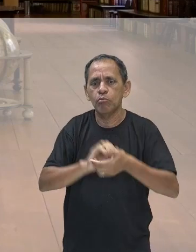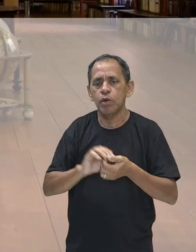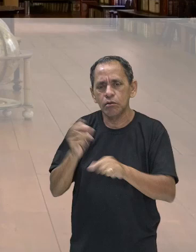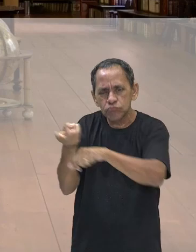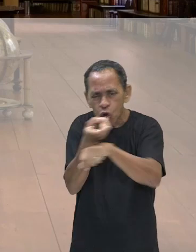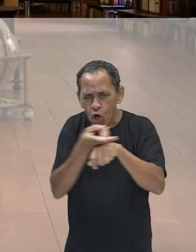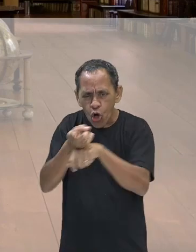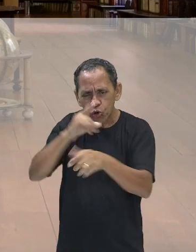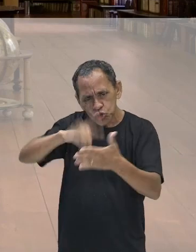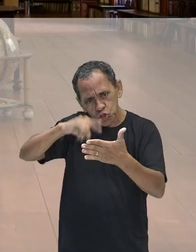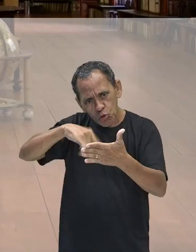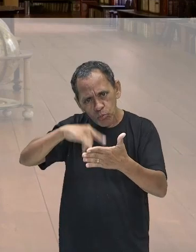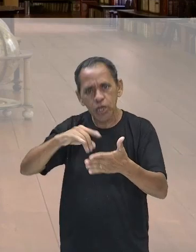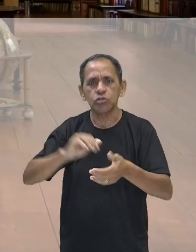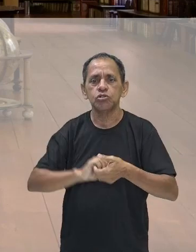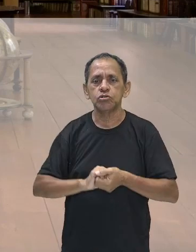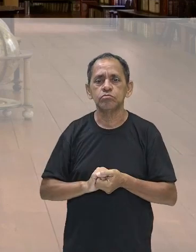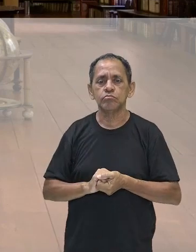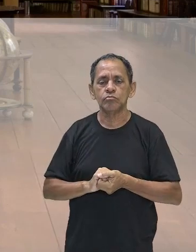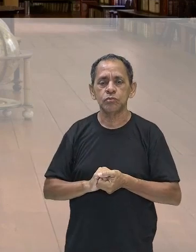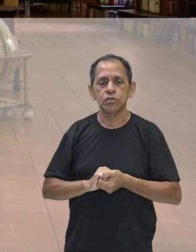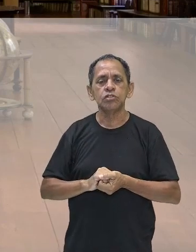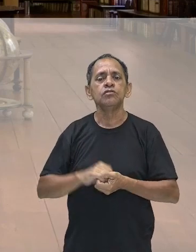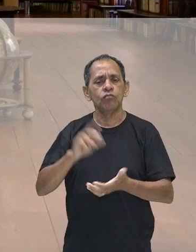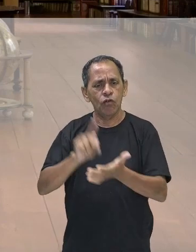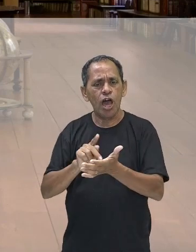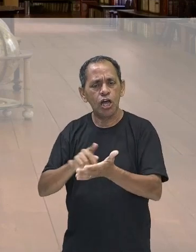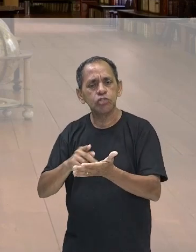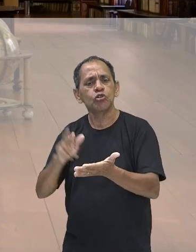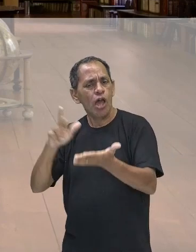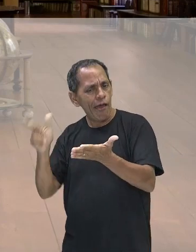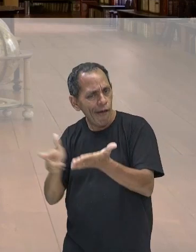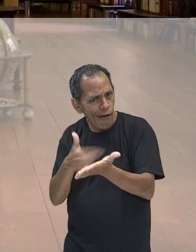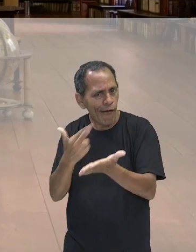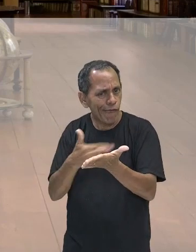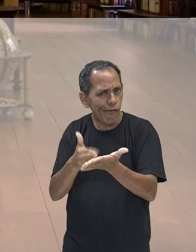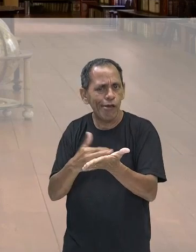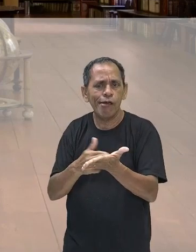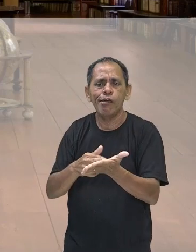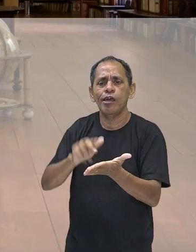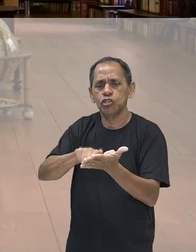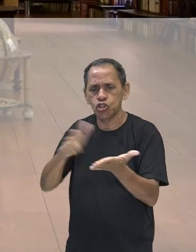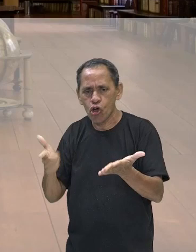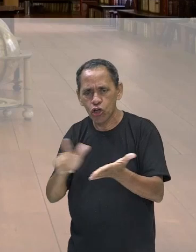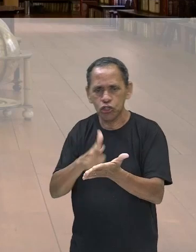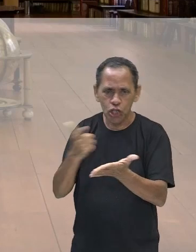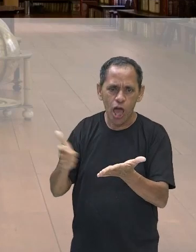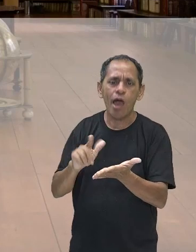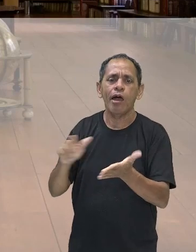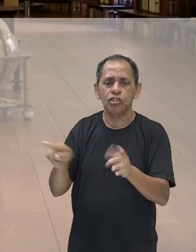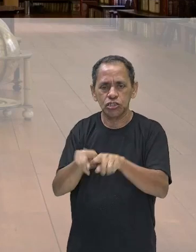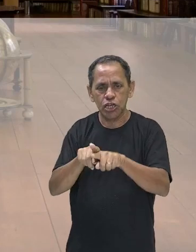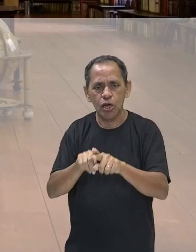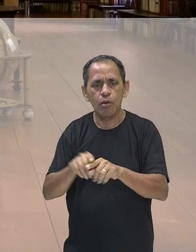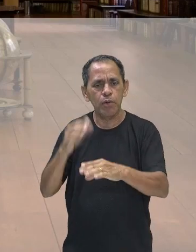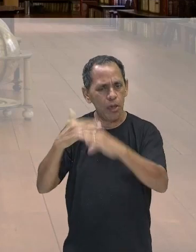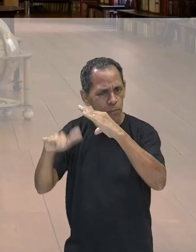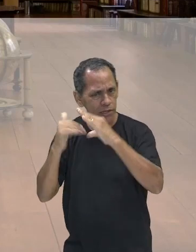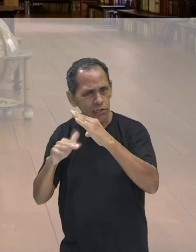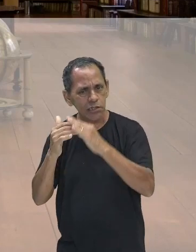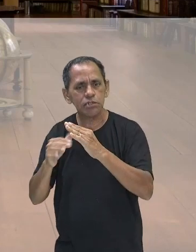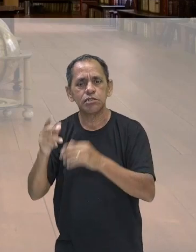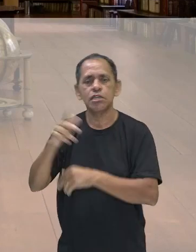por documentações. No caso, revistas, jornais, documentos oficiais, mensagens de governo, mensagens de intendência, que